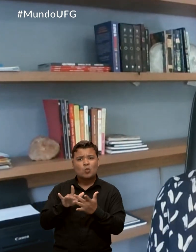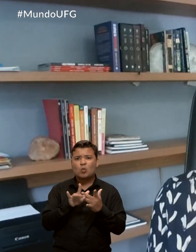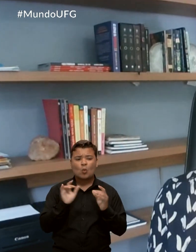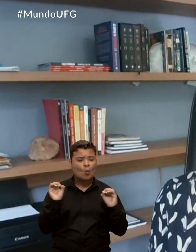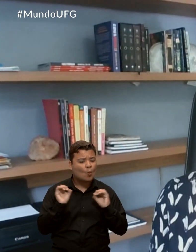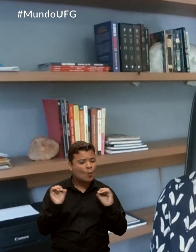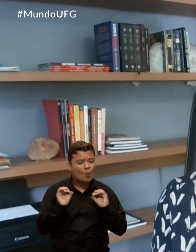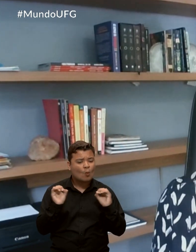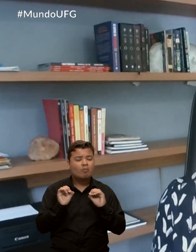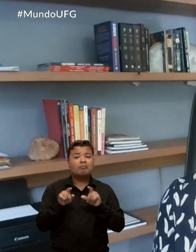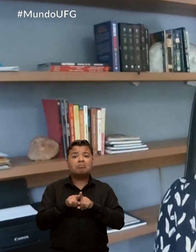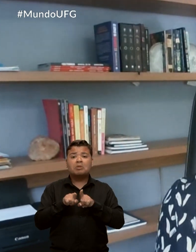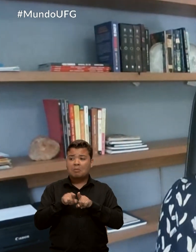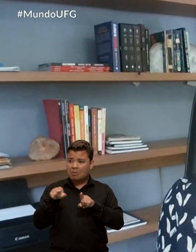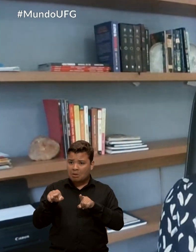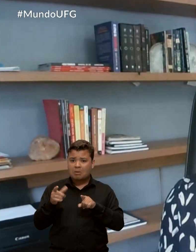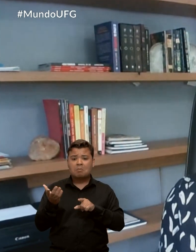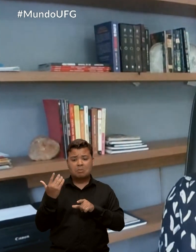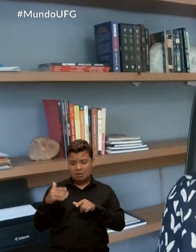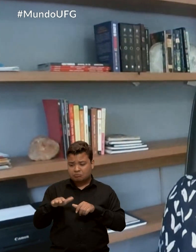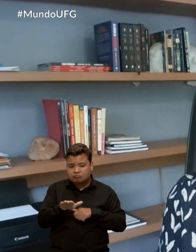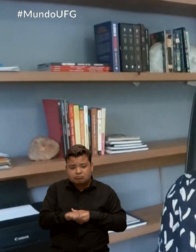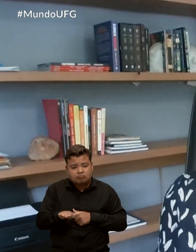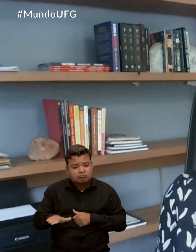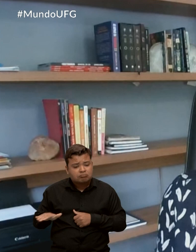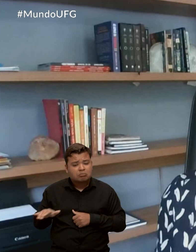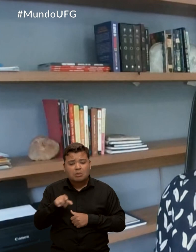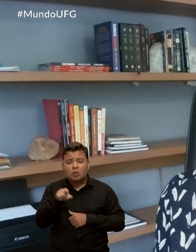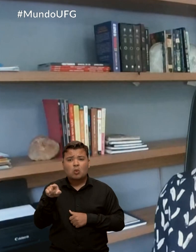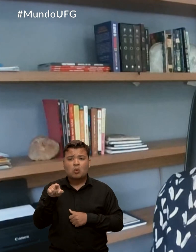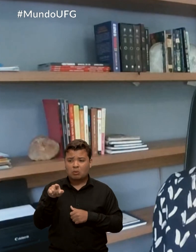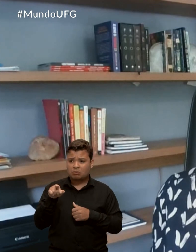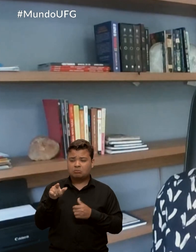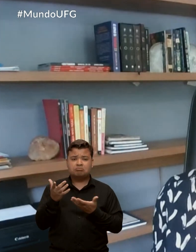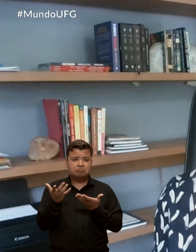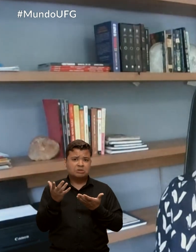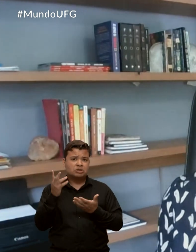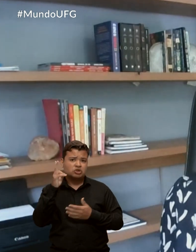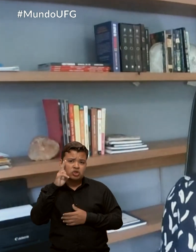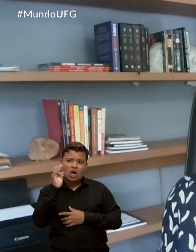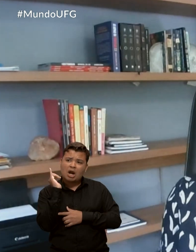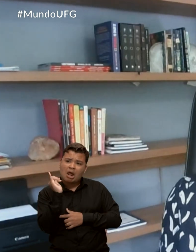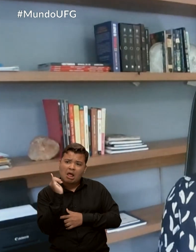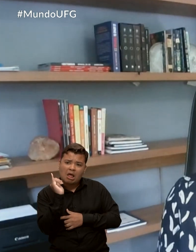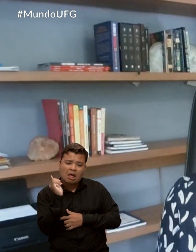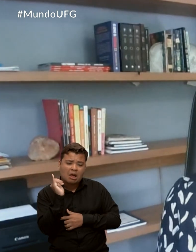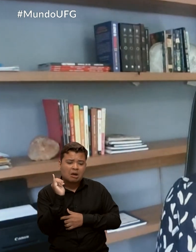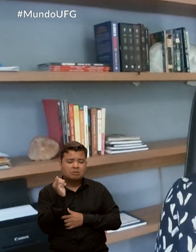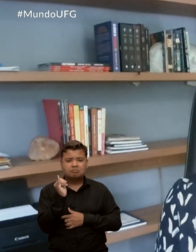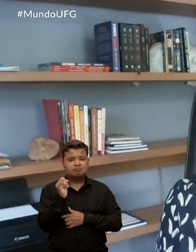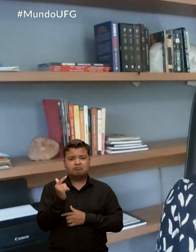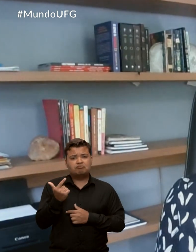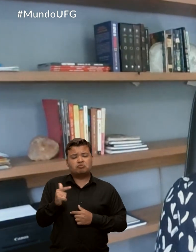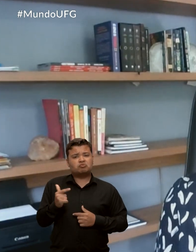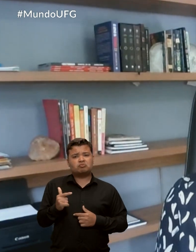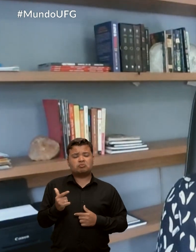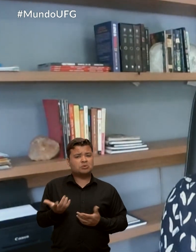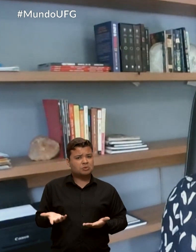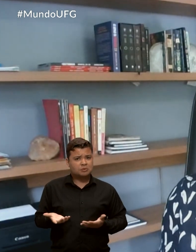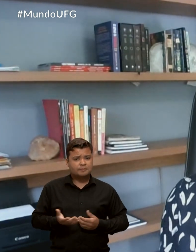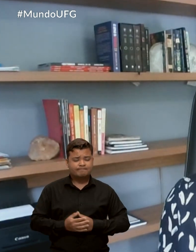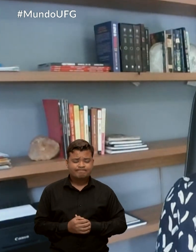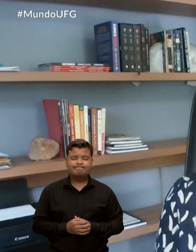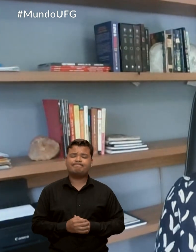na infância, certamente, não tinham contato também com contos de fadas, literatura infantil. E